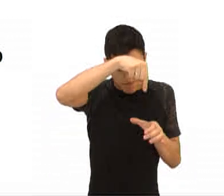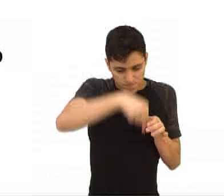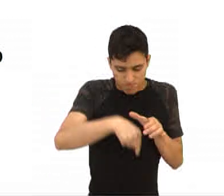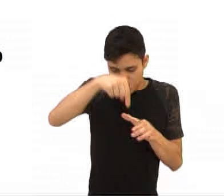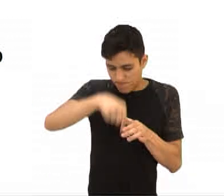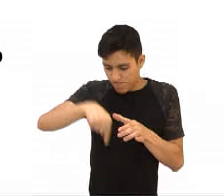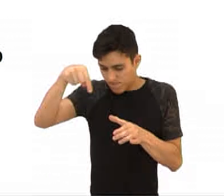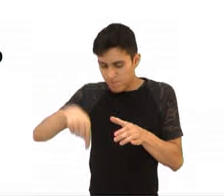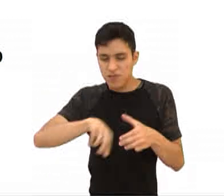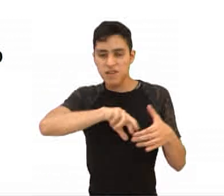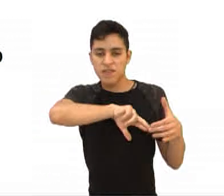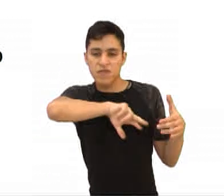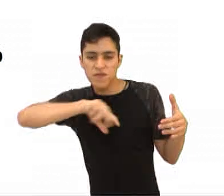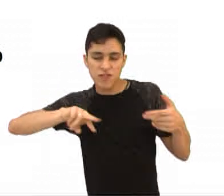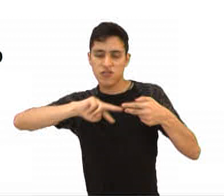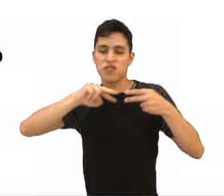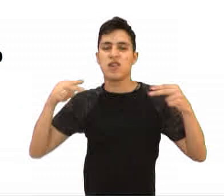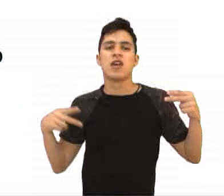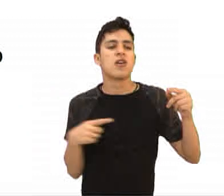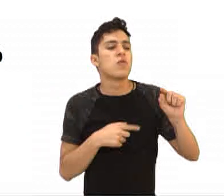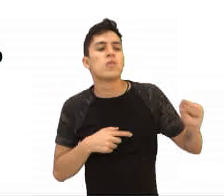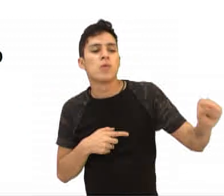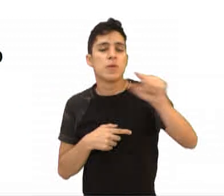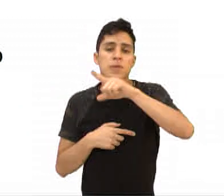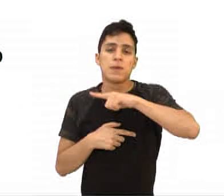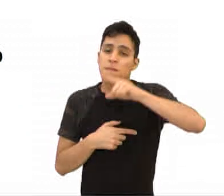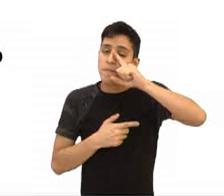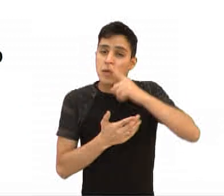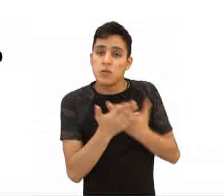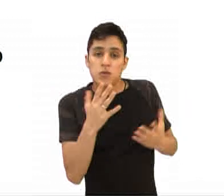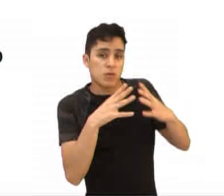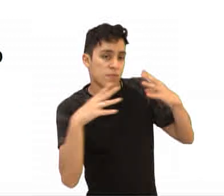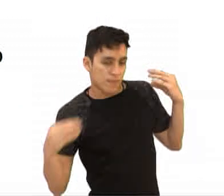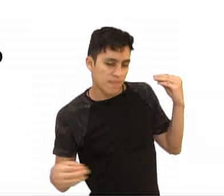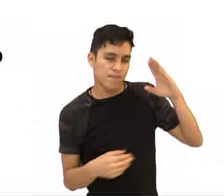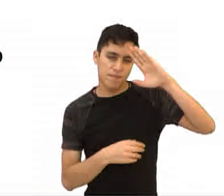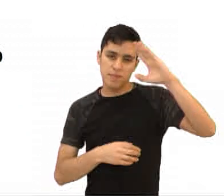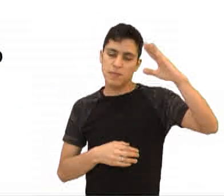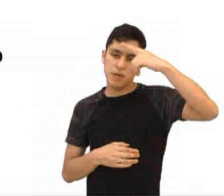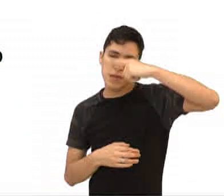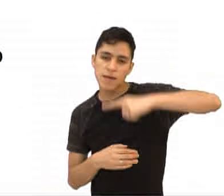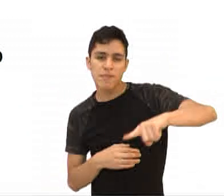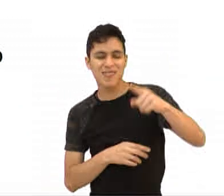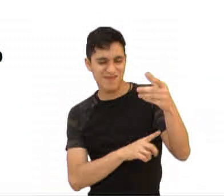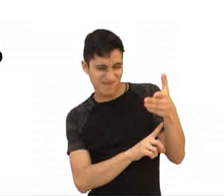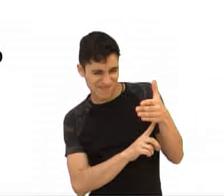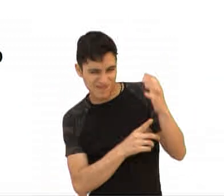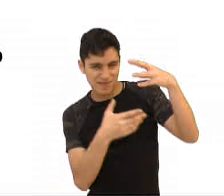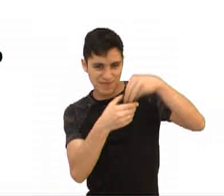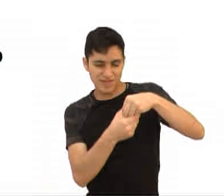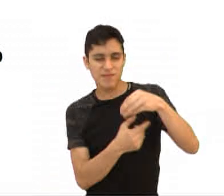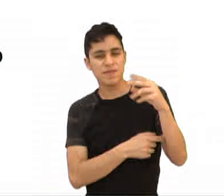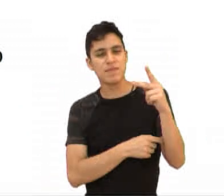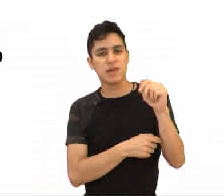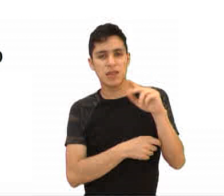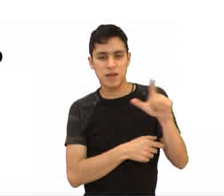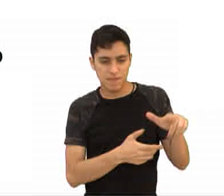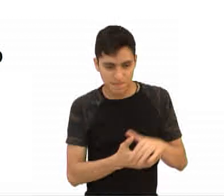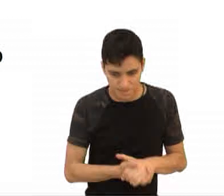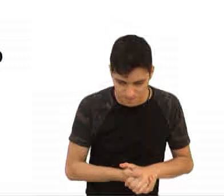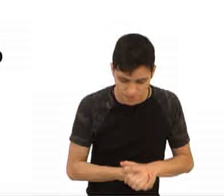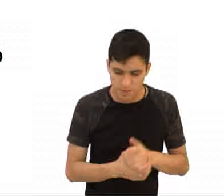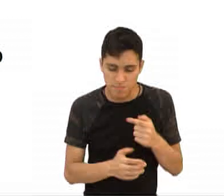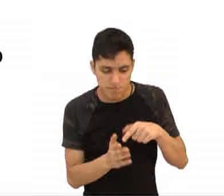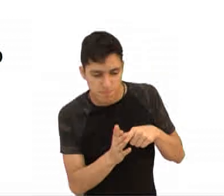a diversidade genética de espécies ameaçadas de extinção, principalmente o tamanduá-bandeira no Pantanal. A expedição teve como